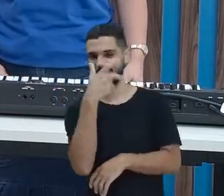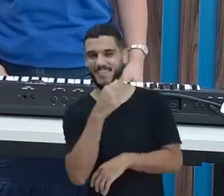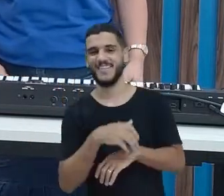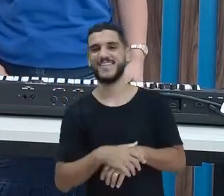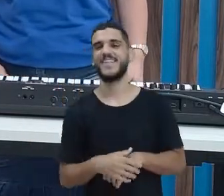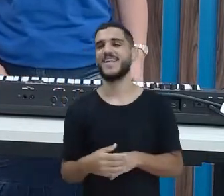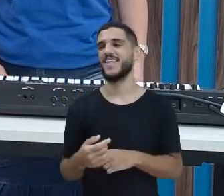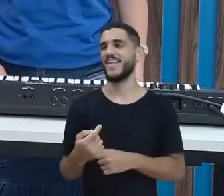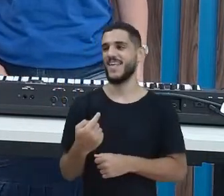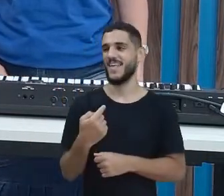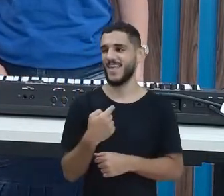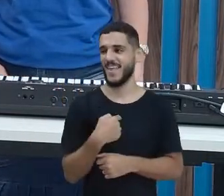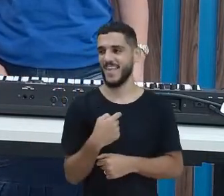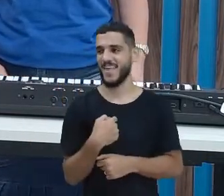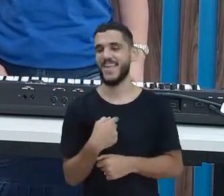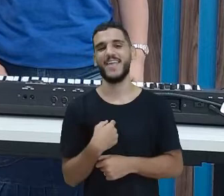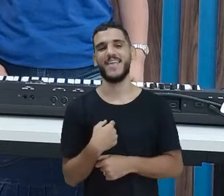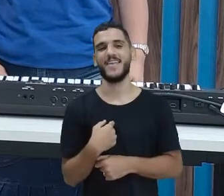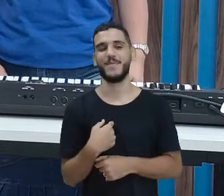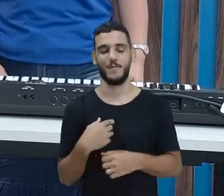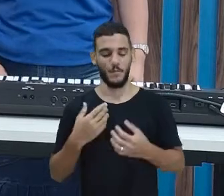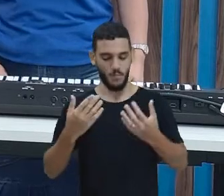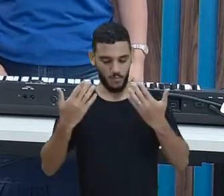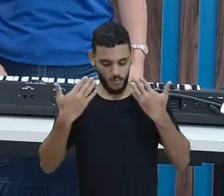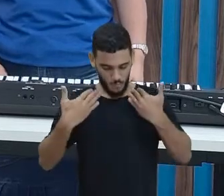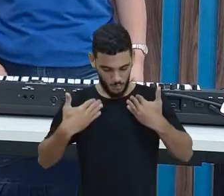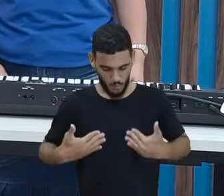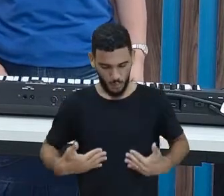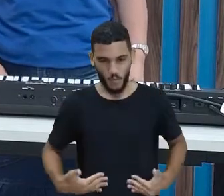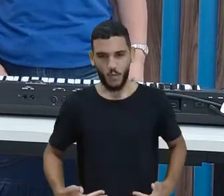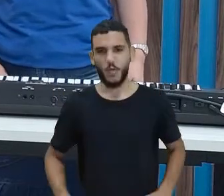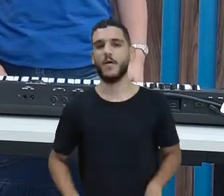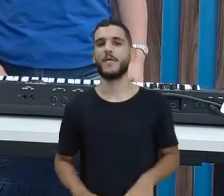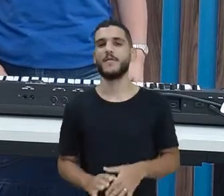Eita, que eu tô aqui, ó, na trabalhada, na